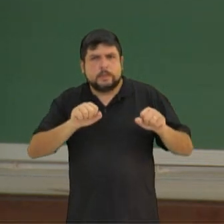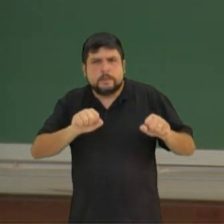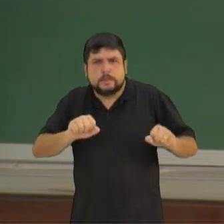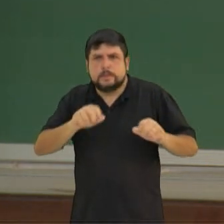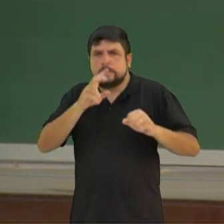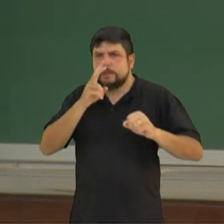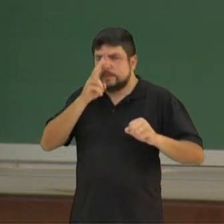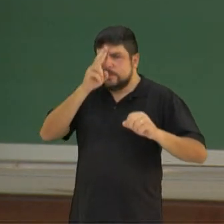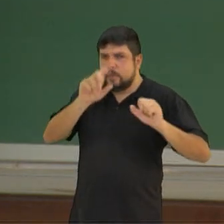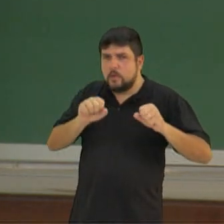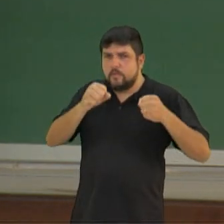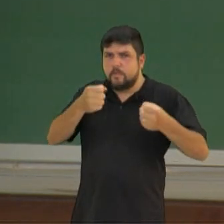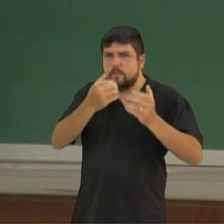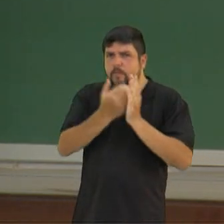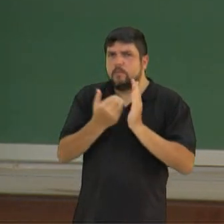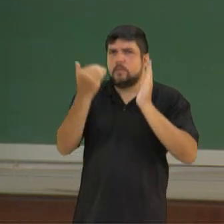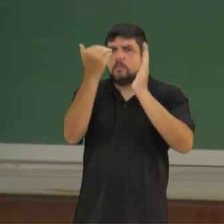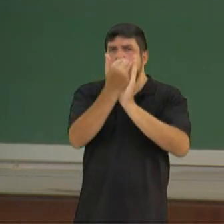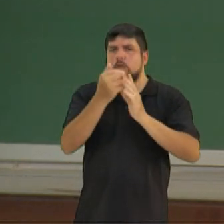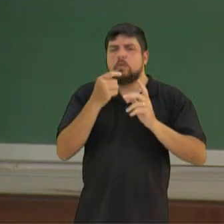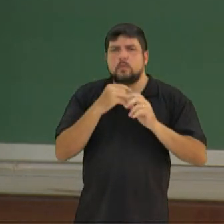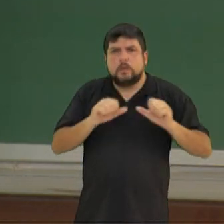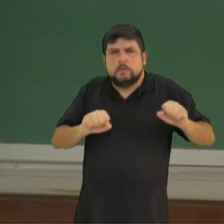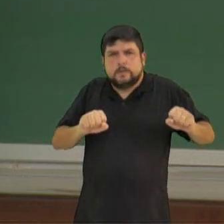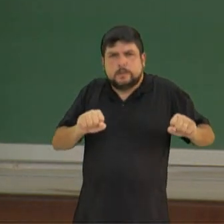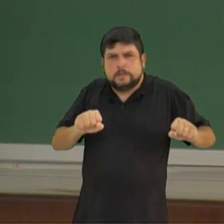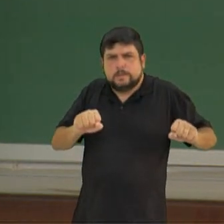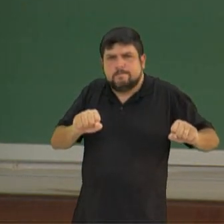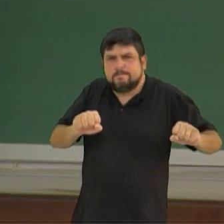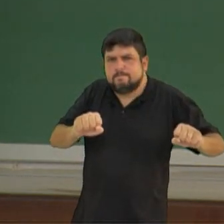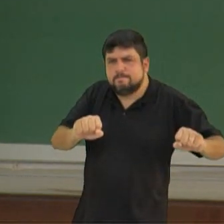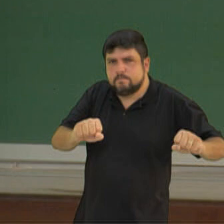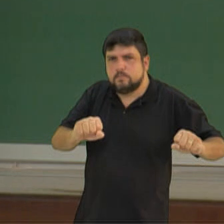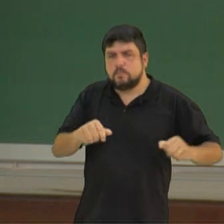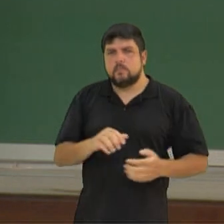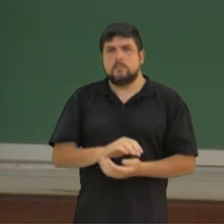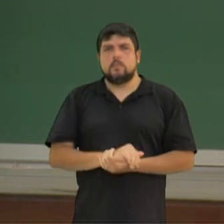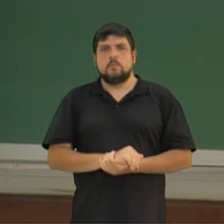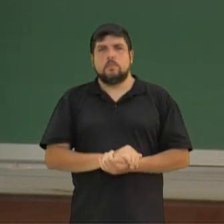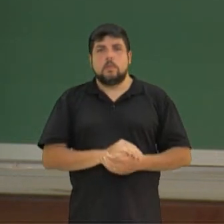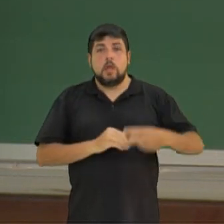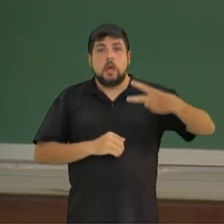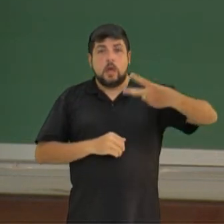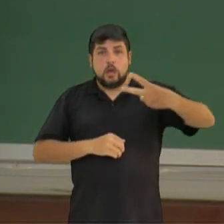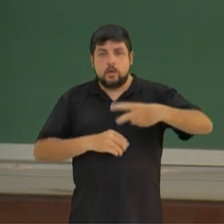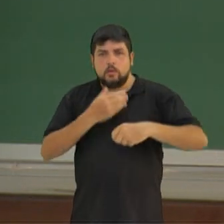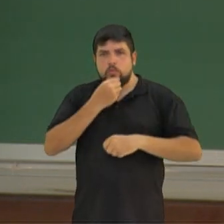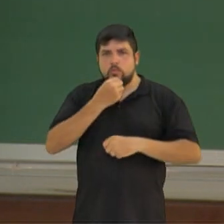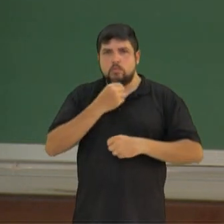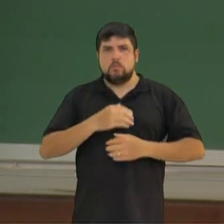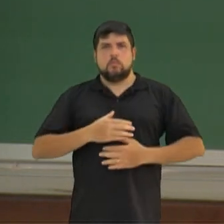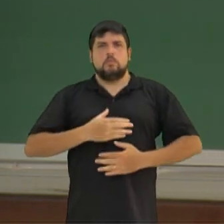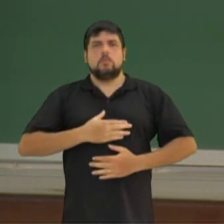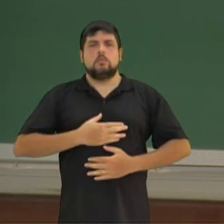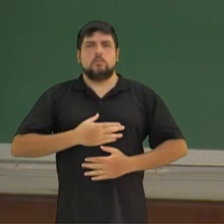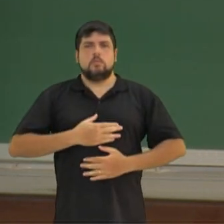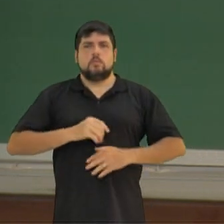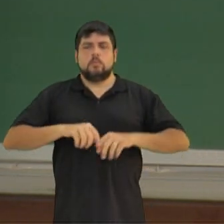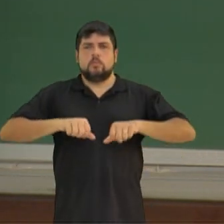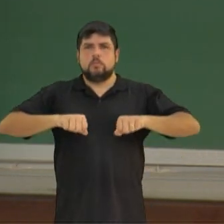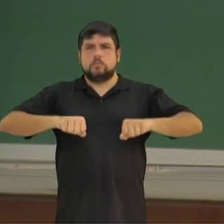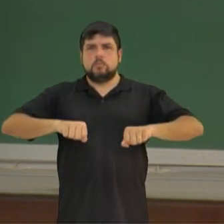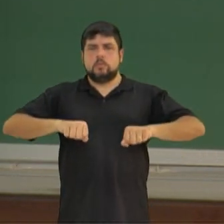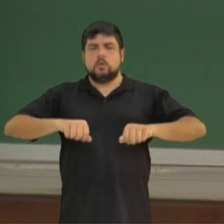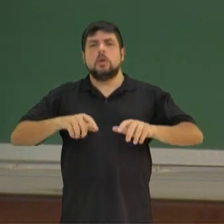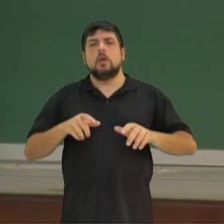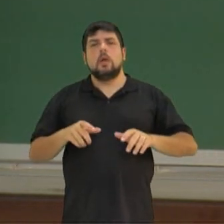esforço muito maior, né, para poder empurrar esses objetos. Na segunda imagem, ó, pela postura dele,